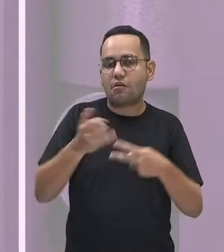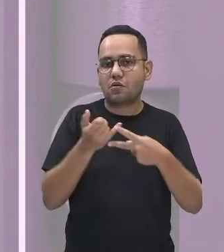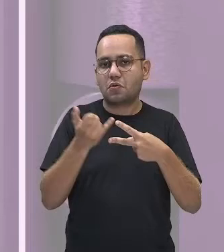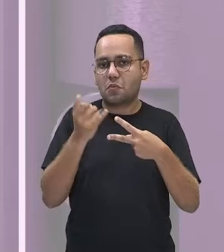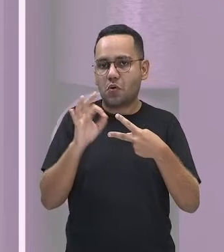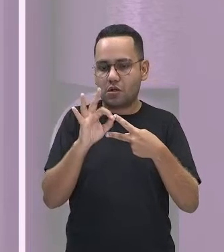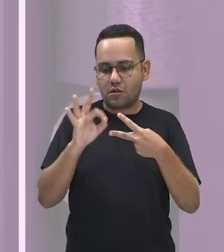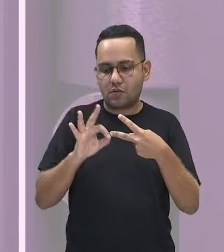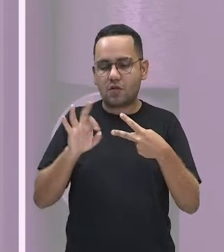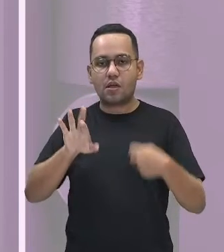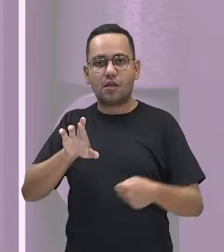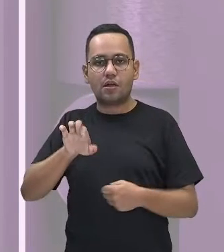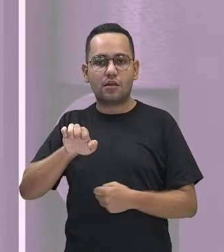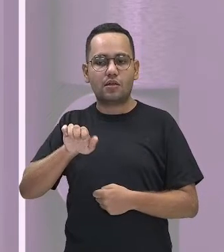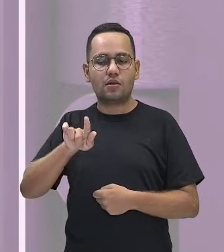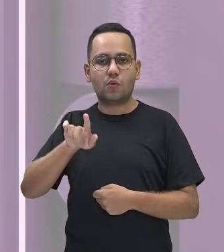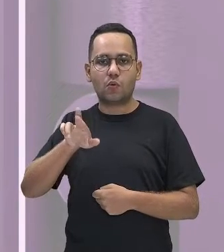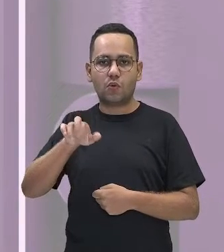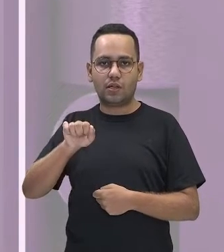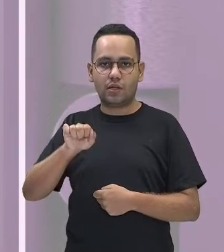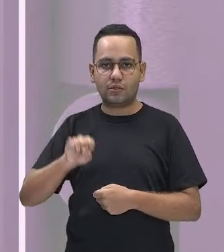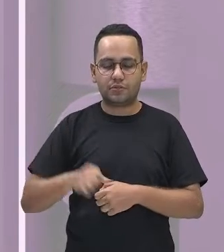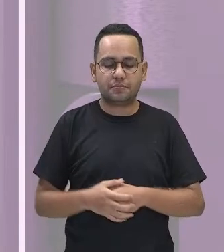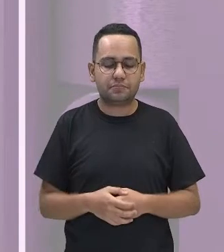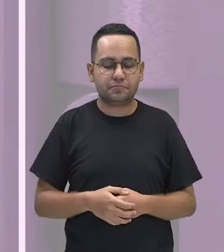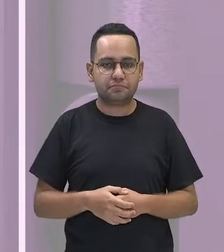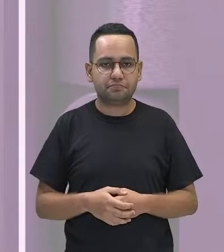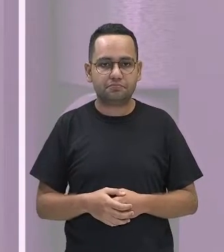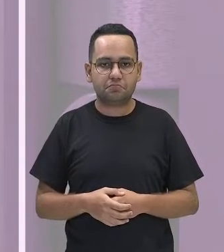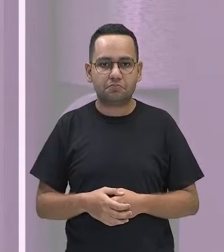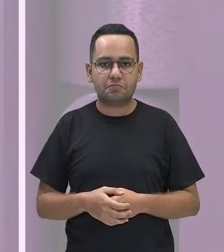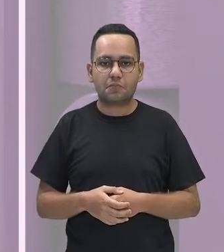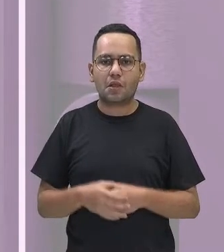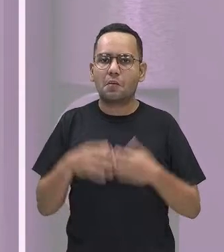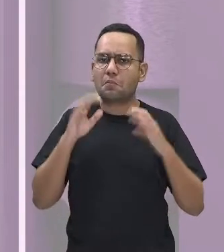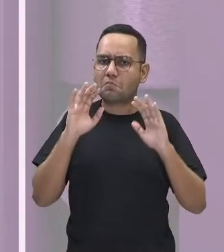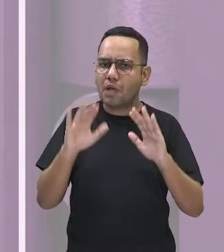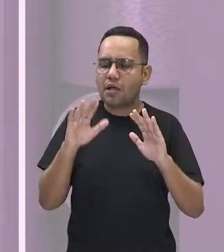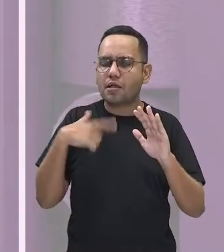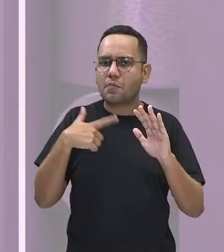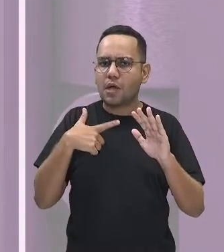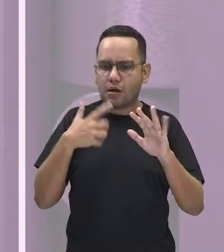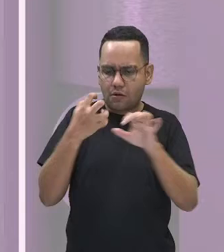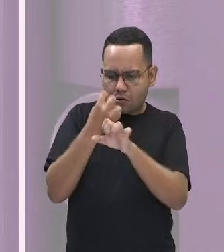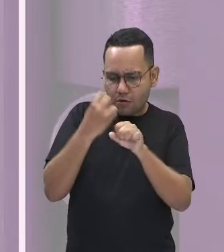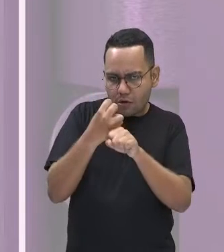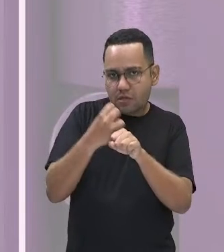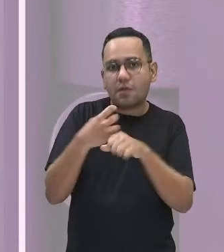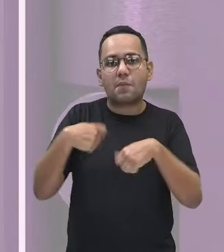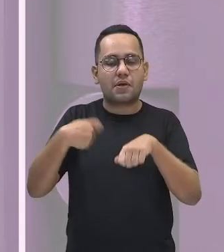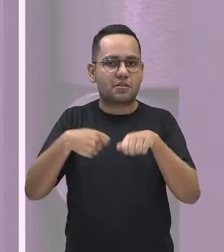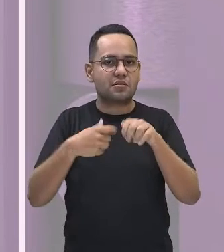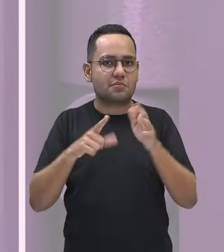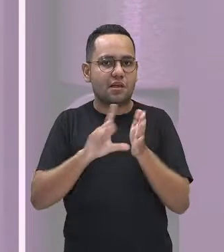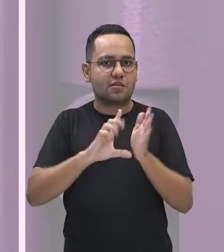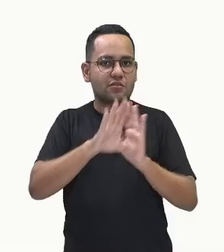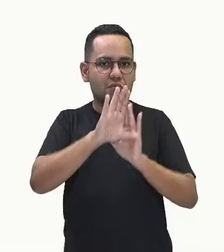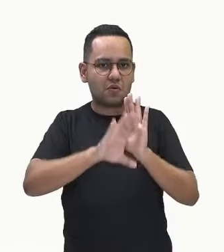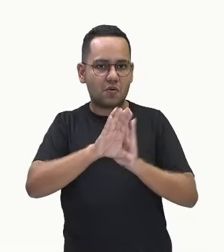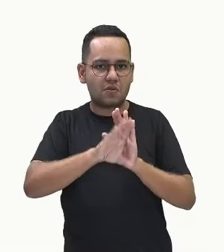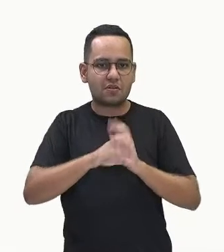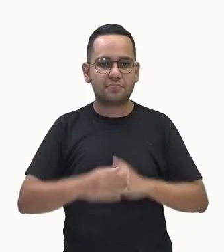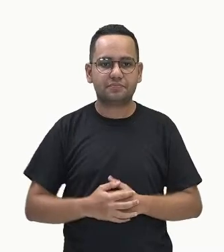Então, para a gente poder verificar essa área, vamos lembrar então a definição. Iniciamos então na nossa